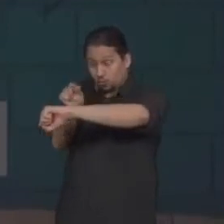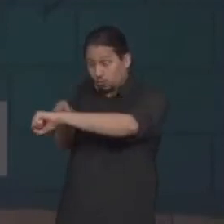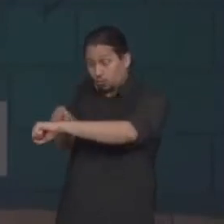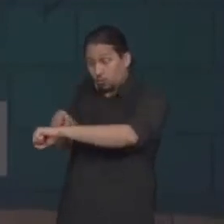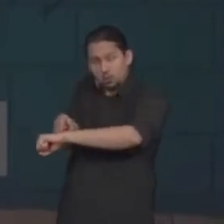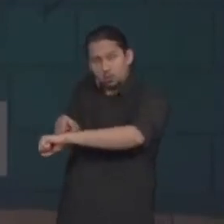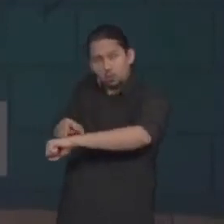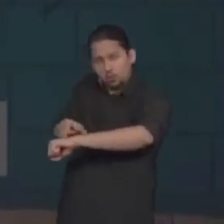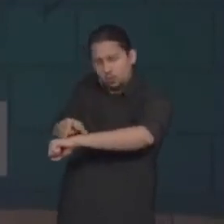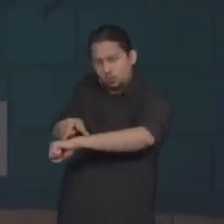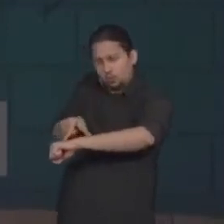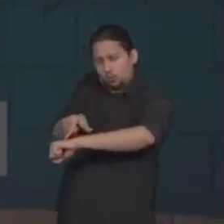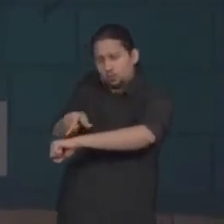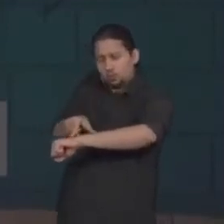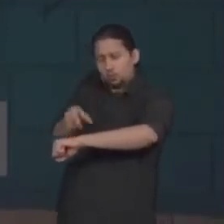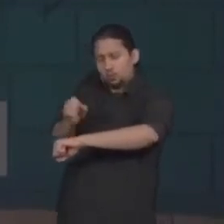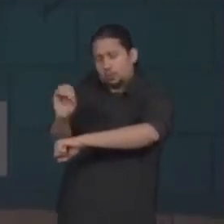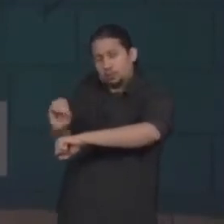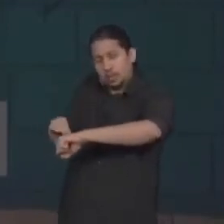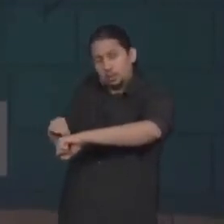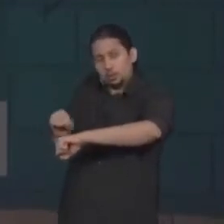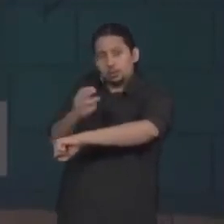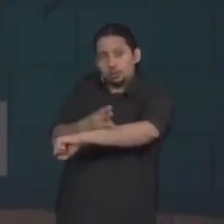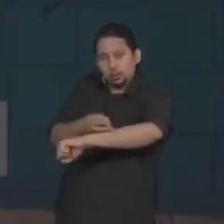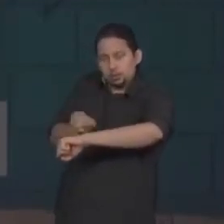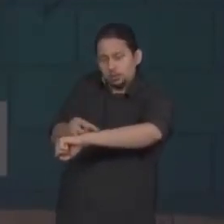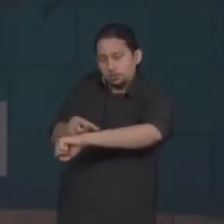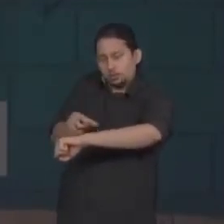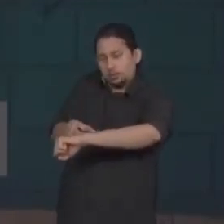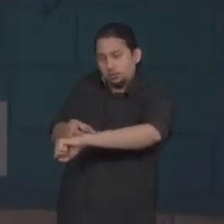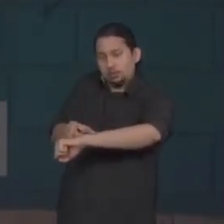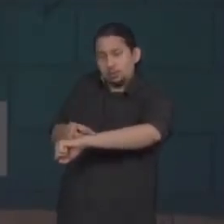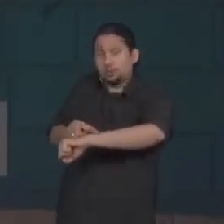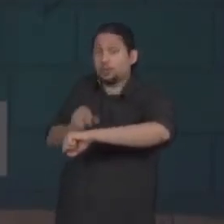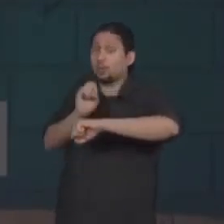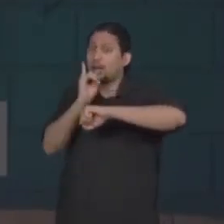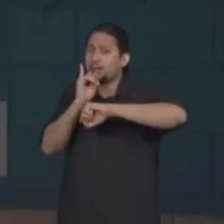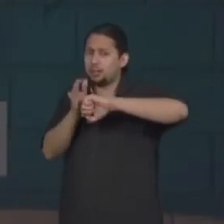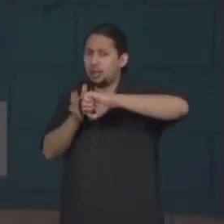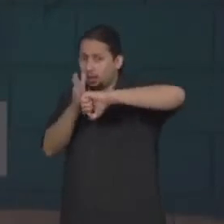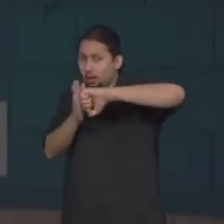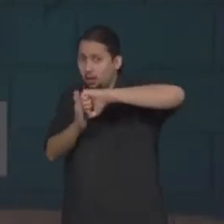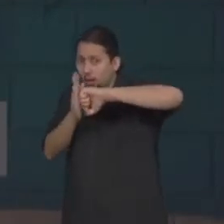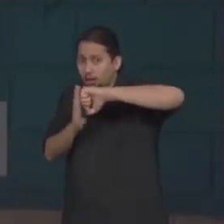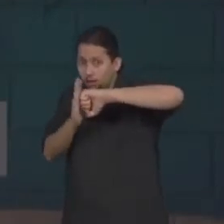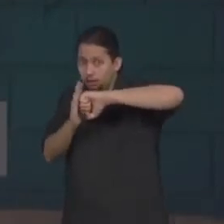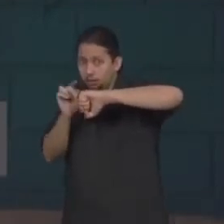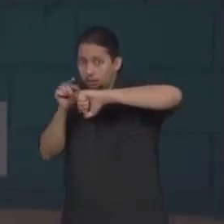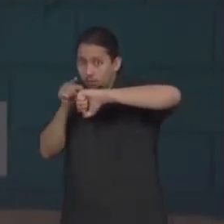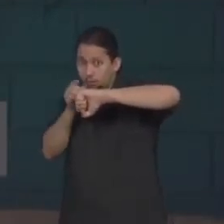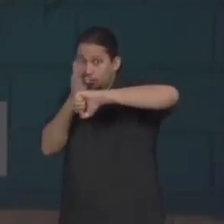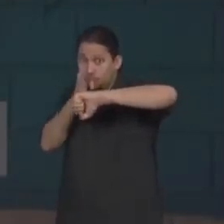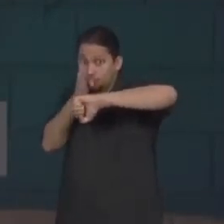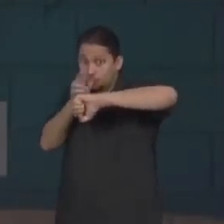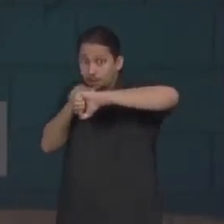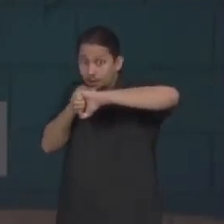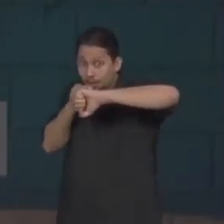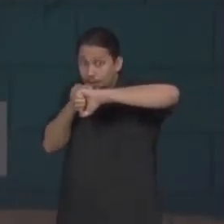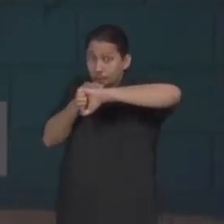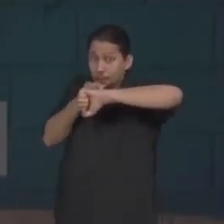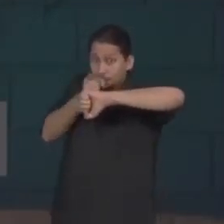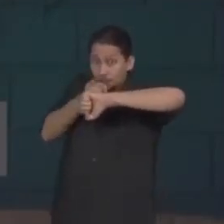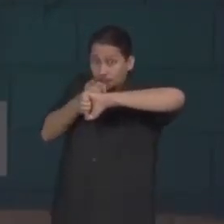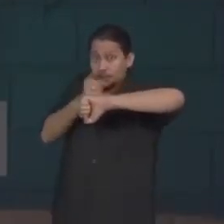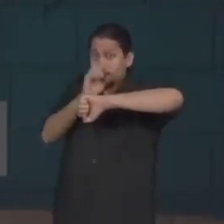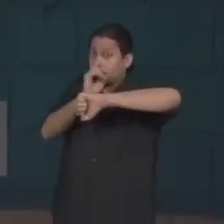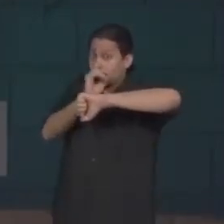ao 3. Lembrando, gente, que a régua, ela não começa, a medida da régua não começa aqui, ó, no começo da régua. Tem gente que faz